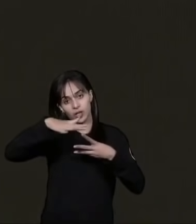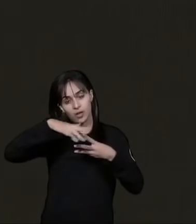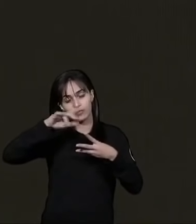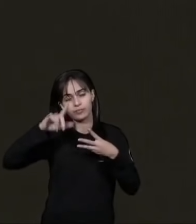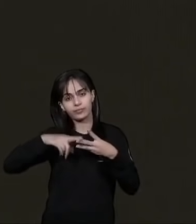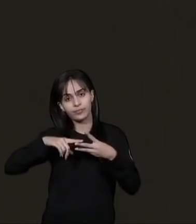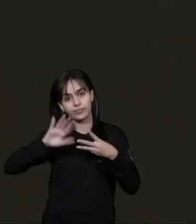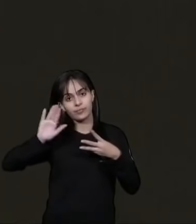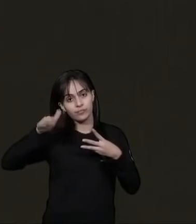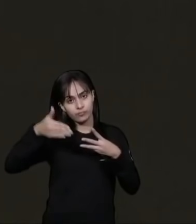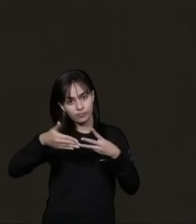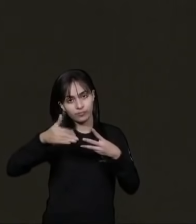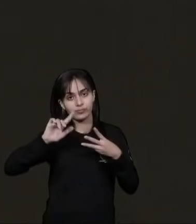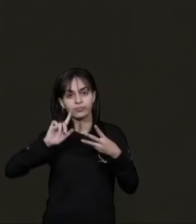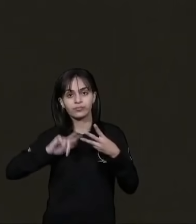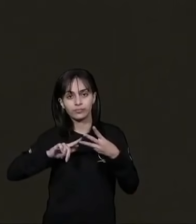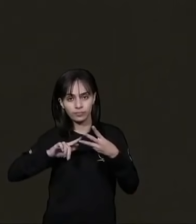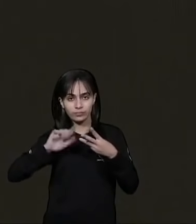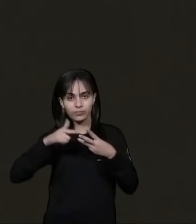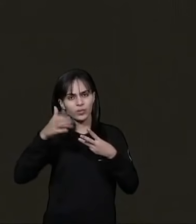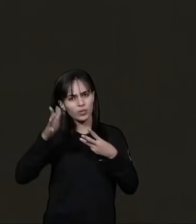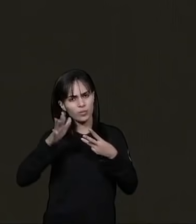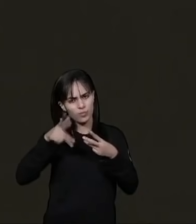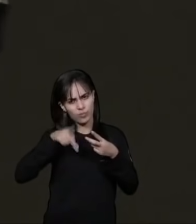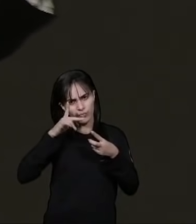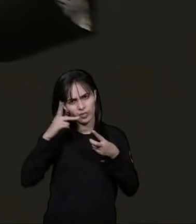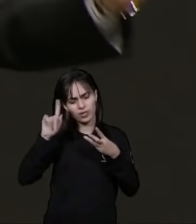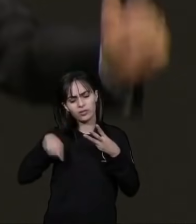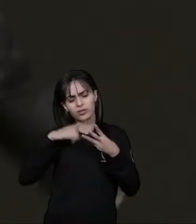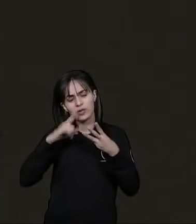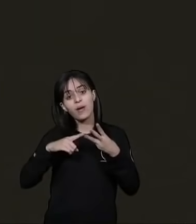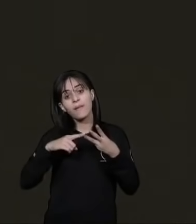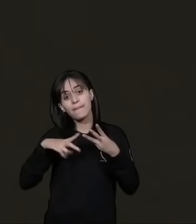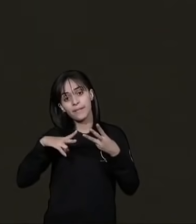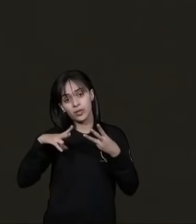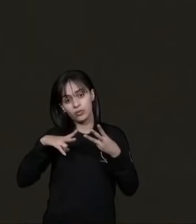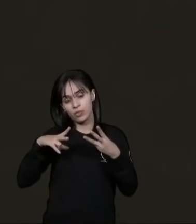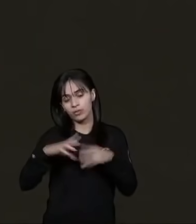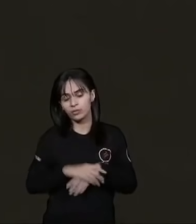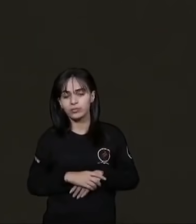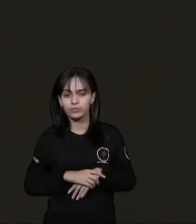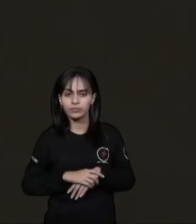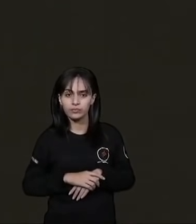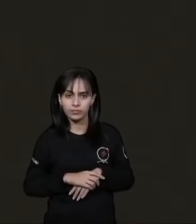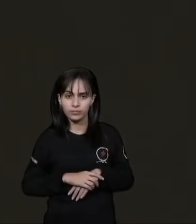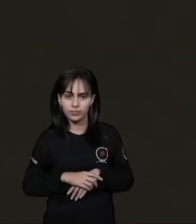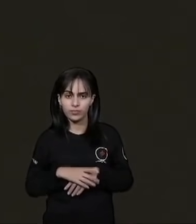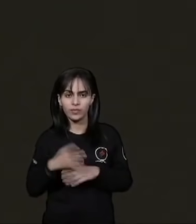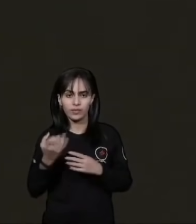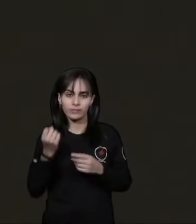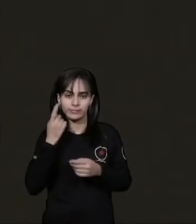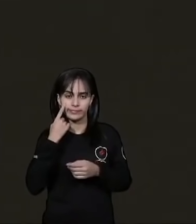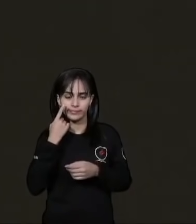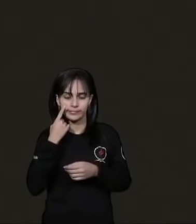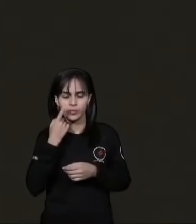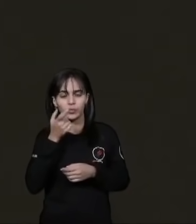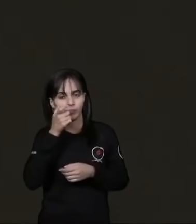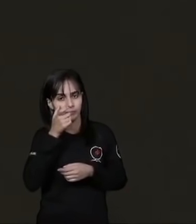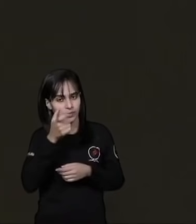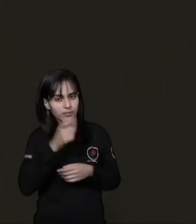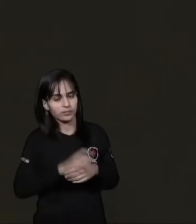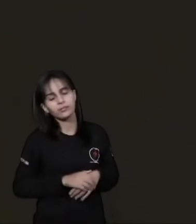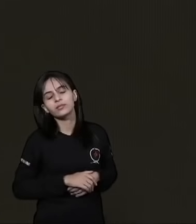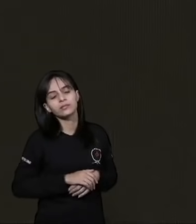Gerais promessas restritas só para o seu povo e promessas pessoais agora vamos ao que interessa